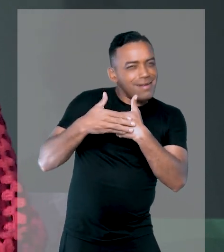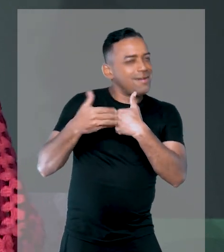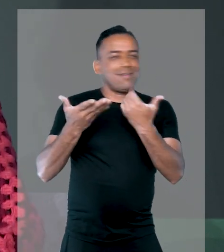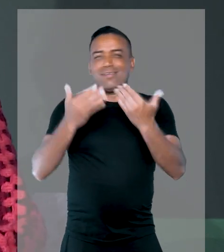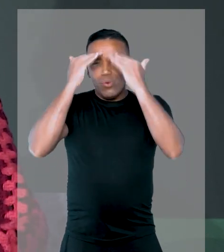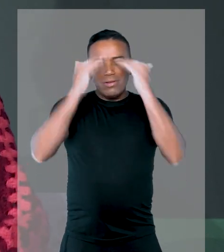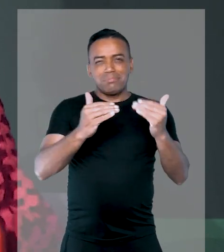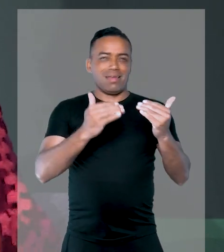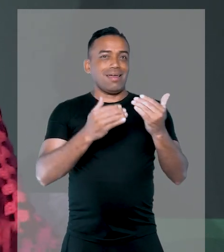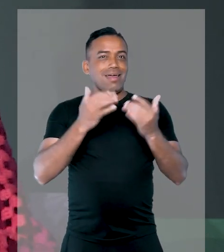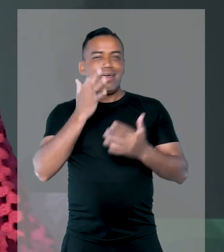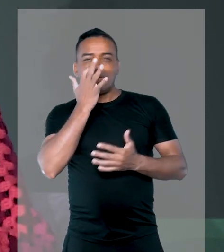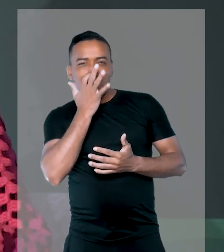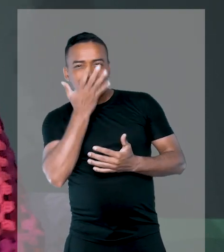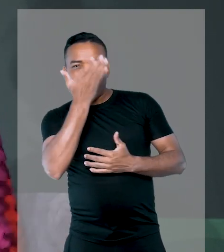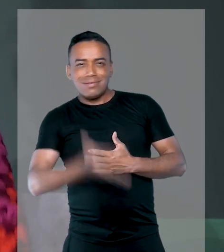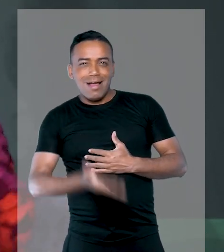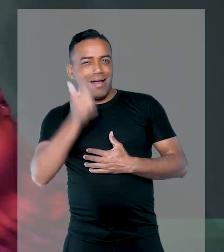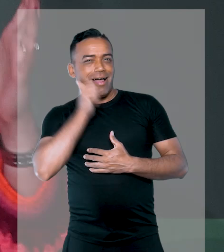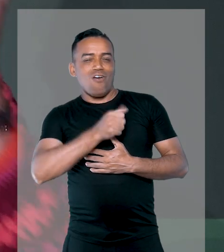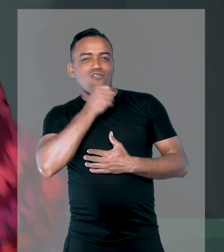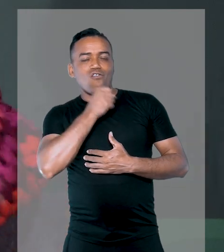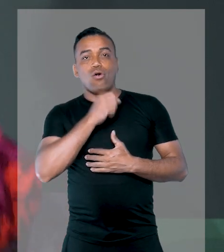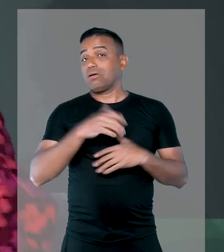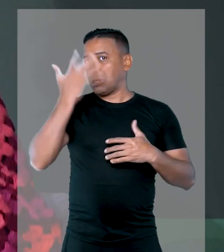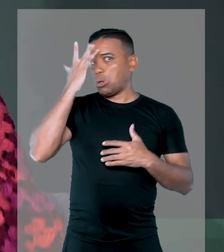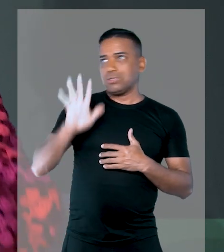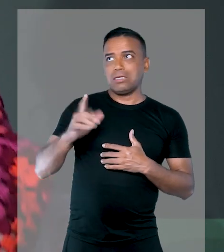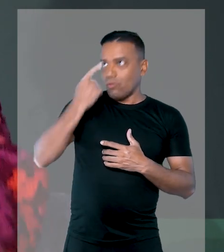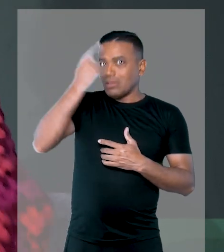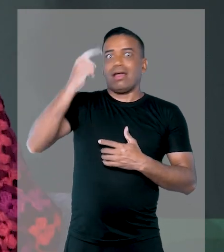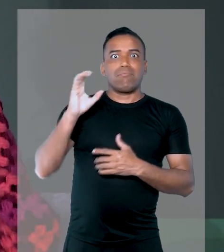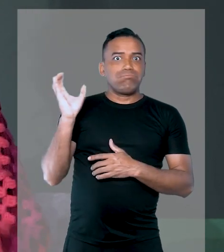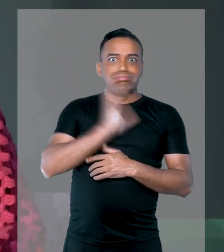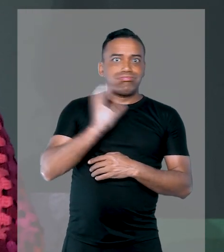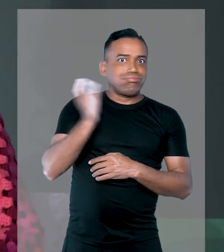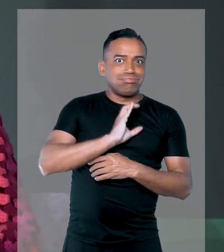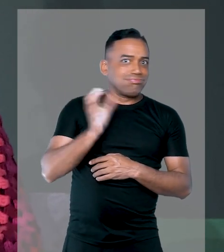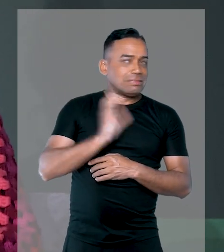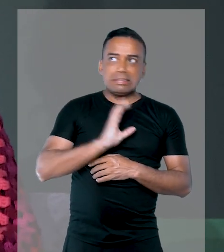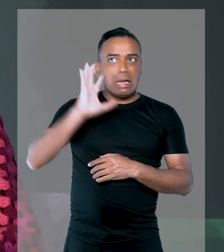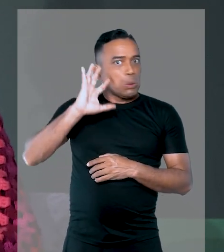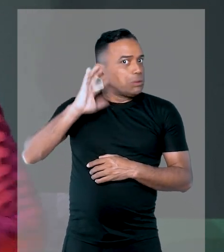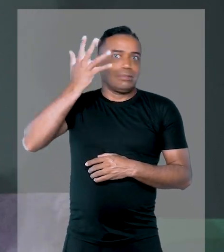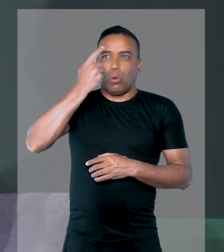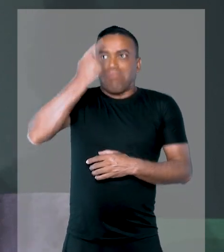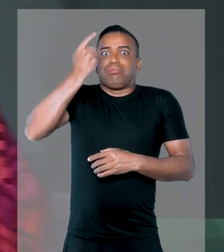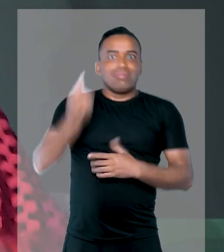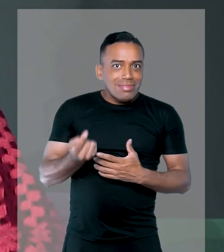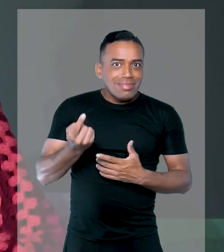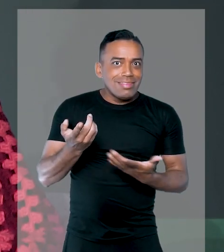tenho carinho, mas, assim, por que a sua avó? Assim, não sei, foi uma ideia muito, assim, repentina que eu